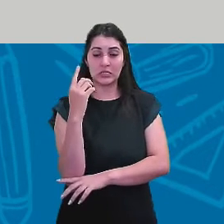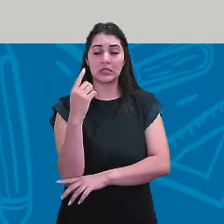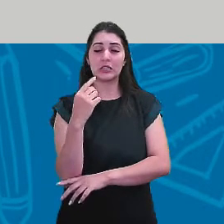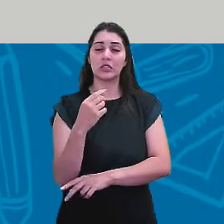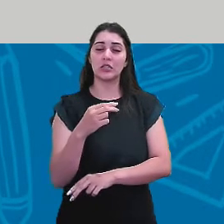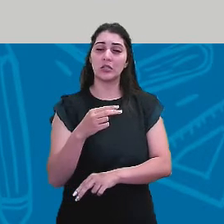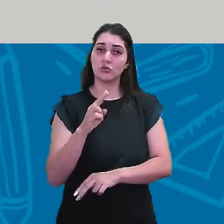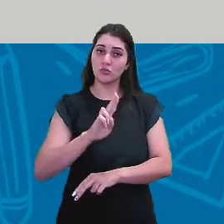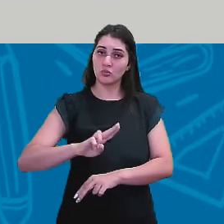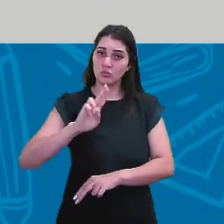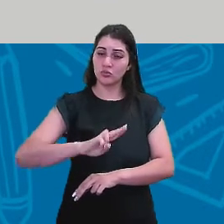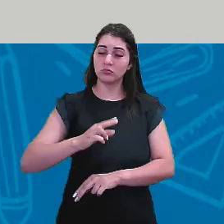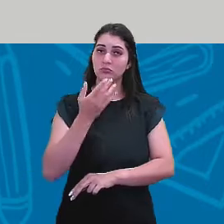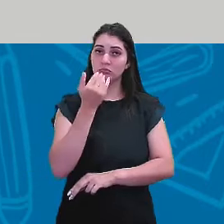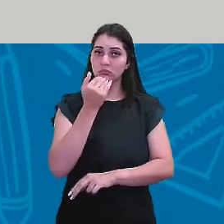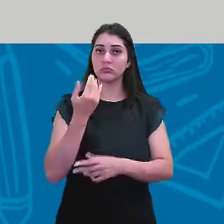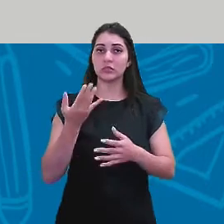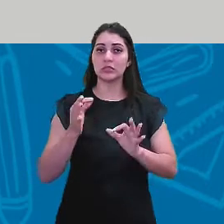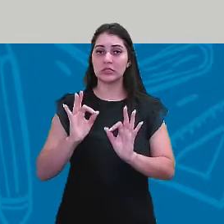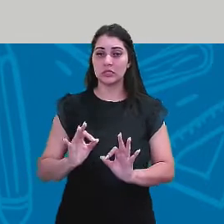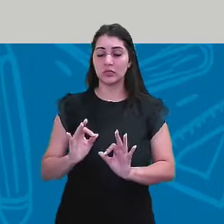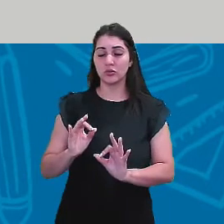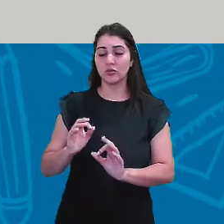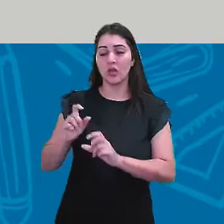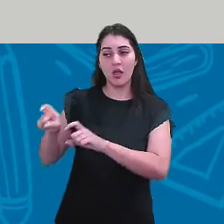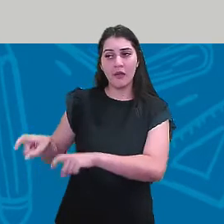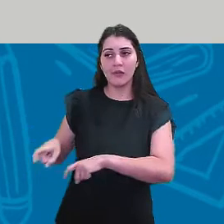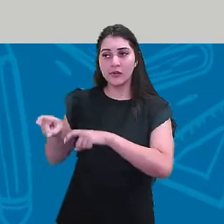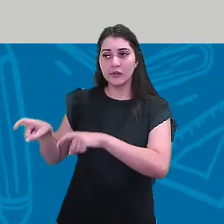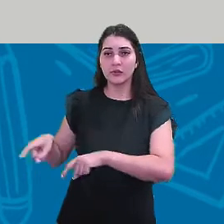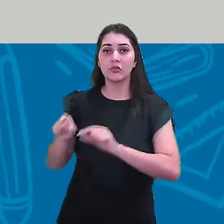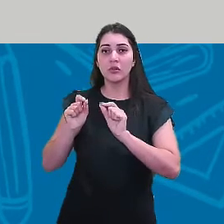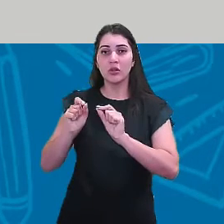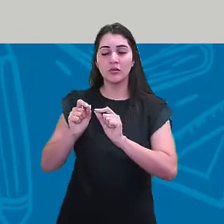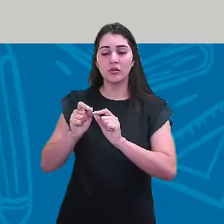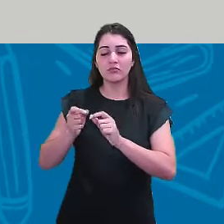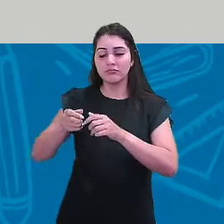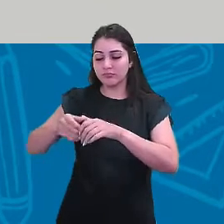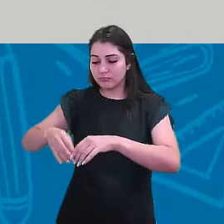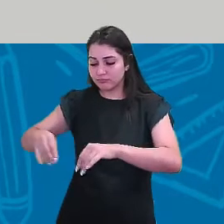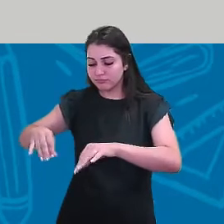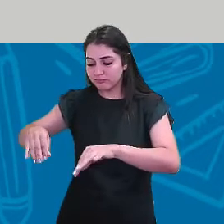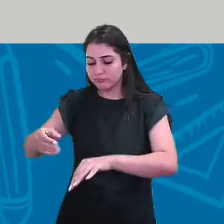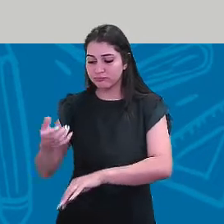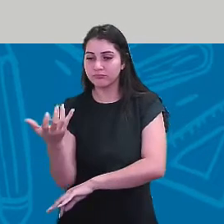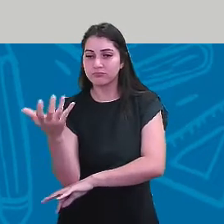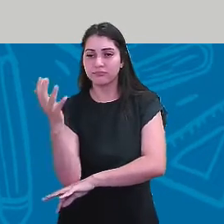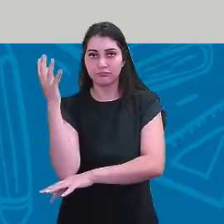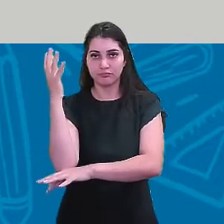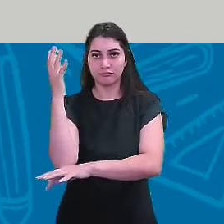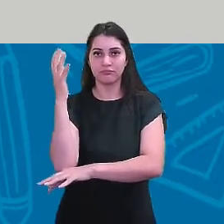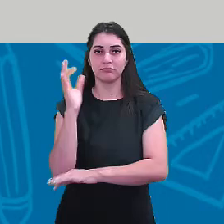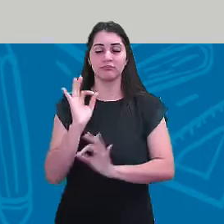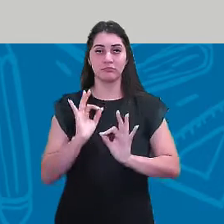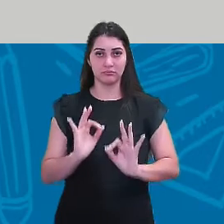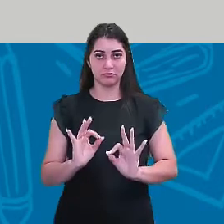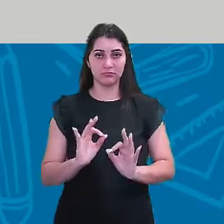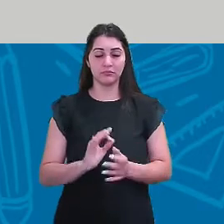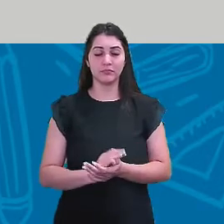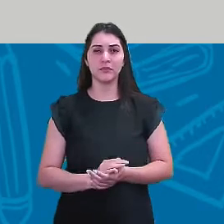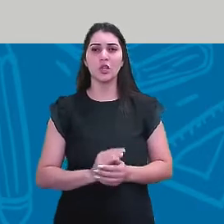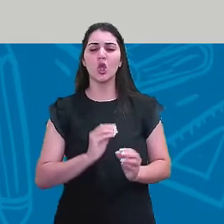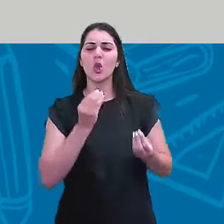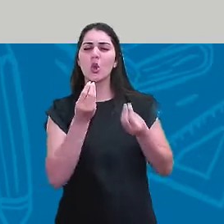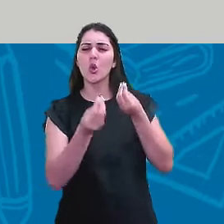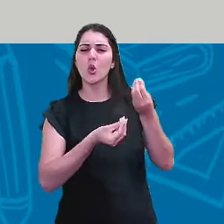alimento. Então, a agricultura é o plantio, ok? Seguindo. Como se